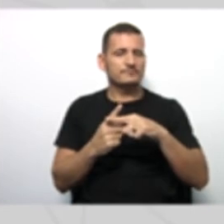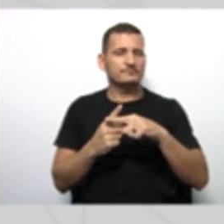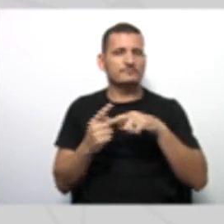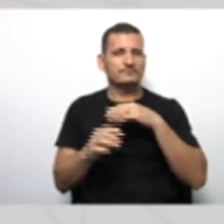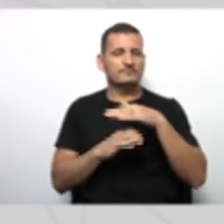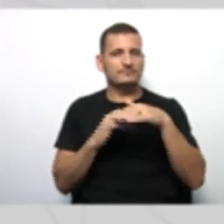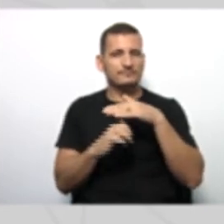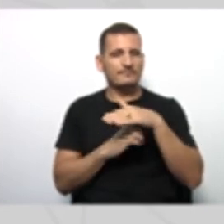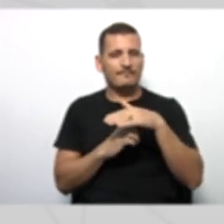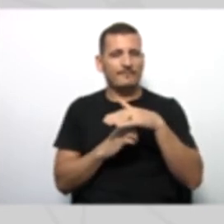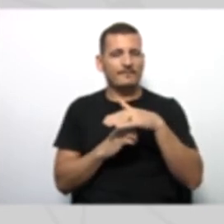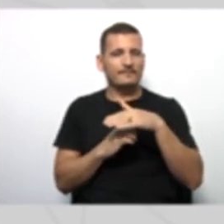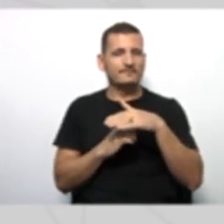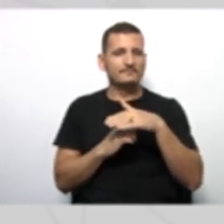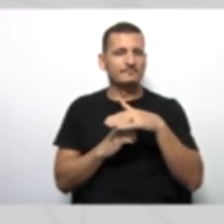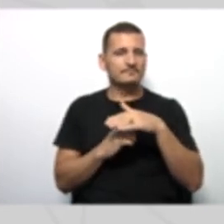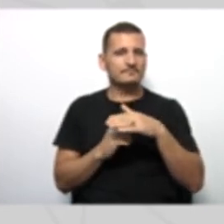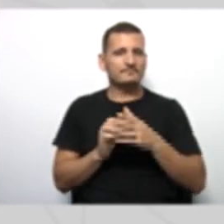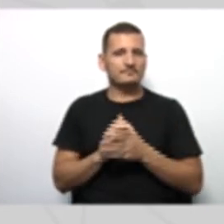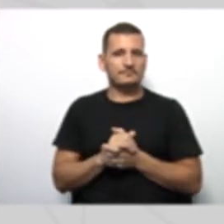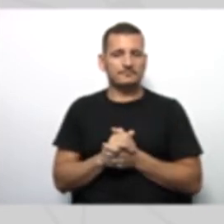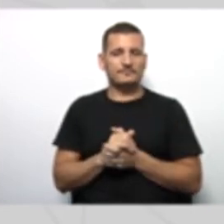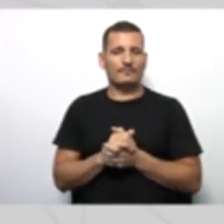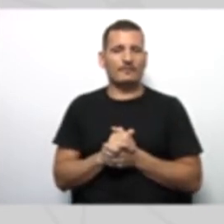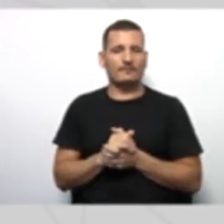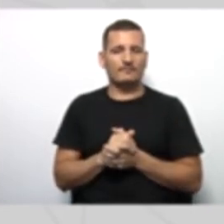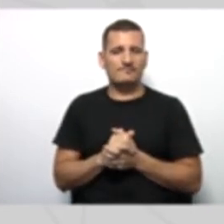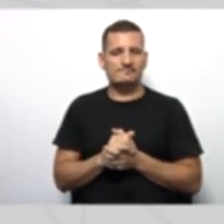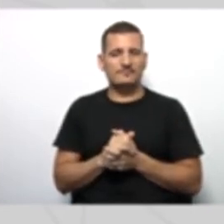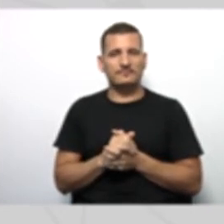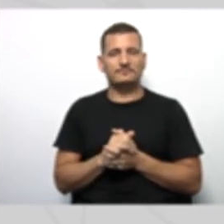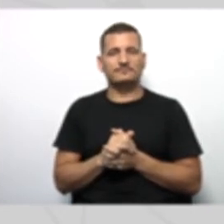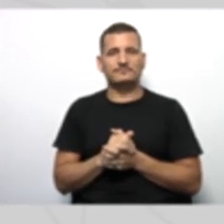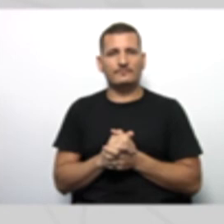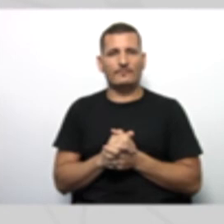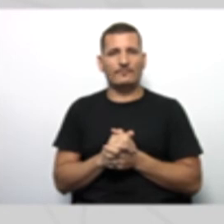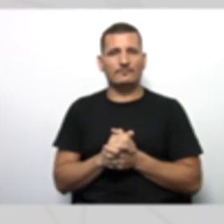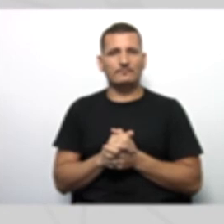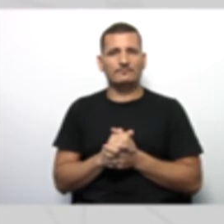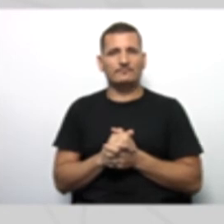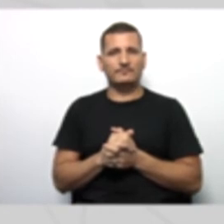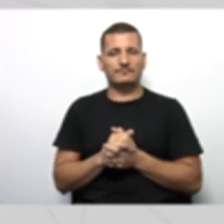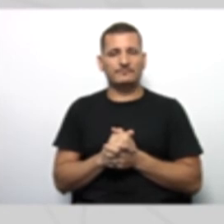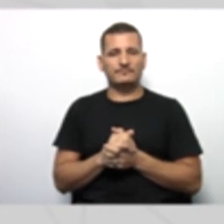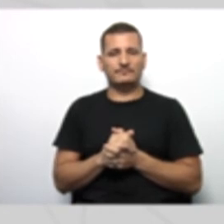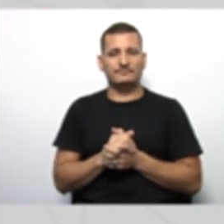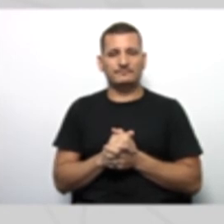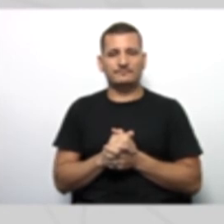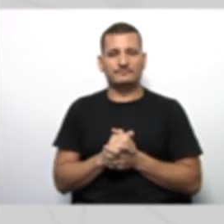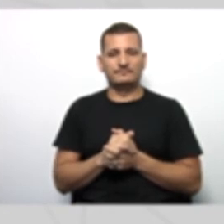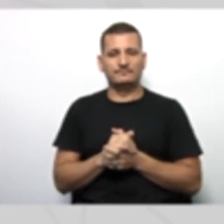pra gente o porquê que eles responderam que é um risco? Né? Por que vocês acham que é um risco essa questão da